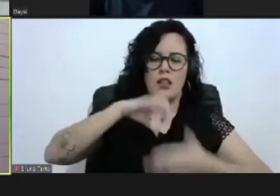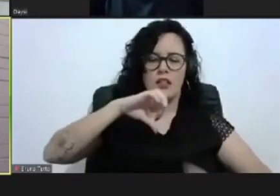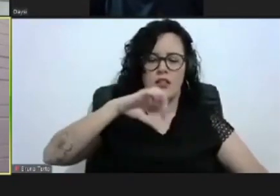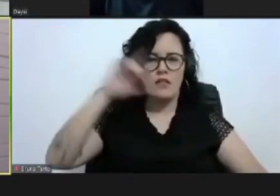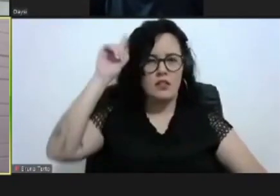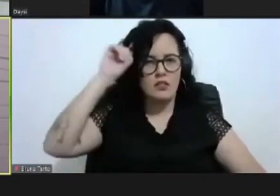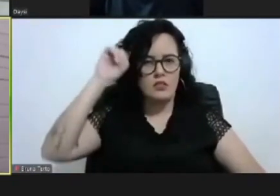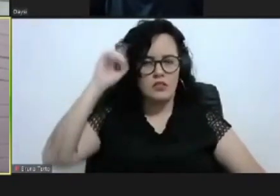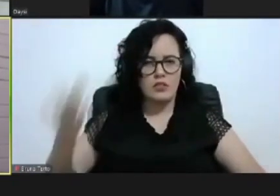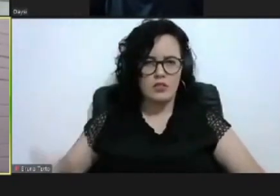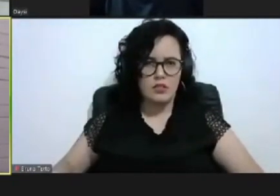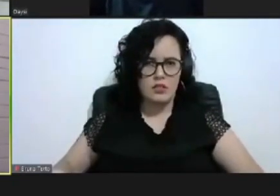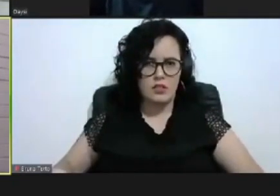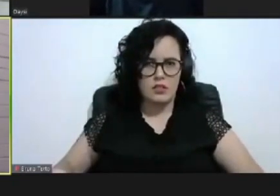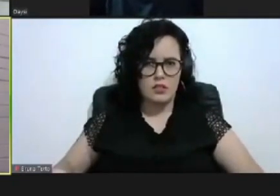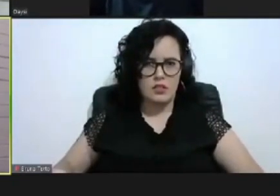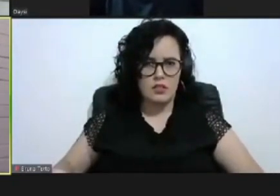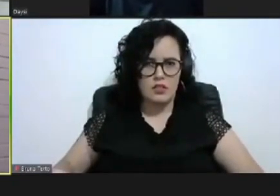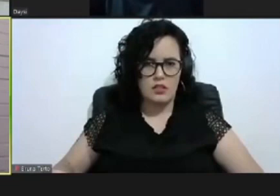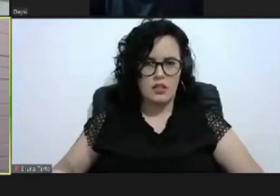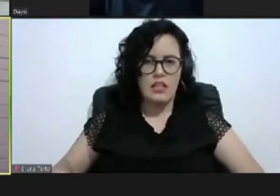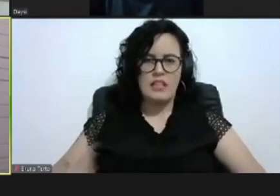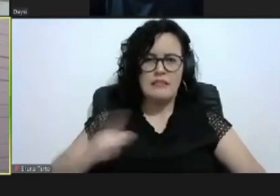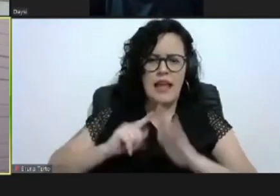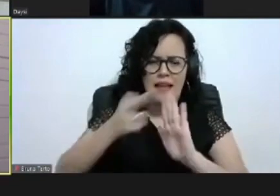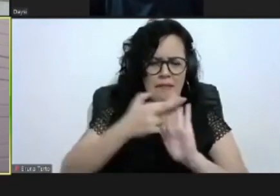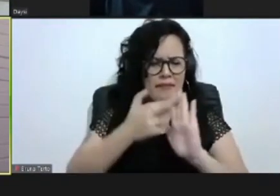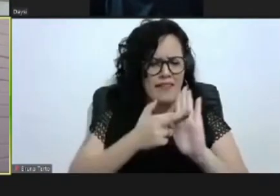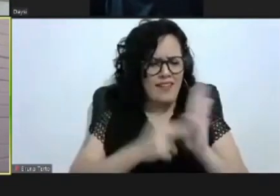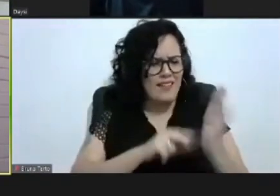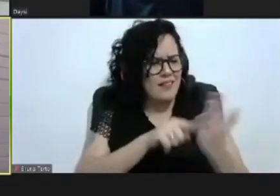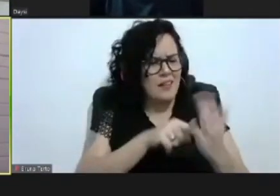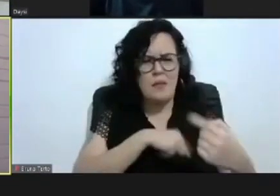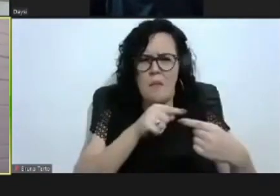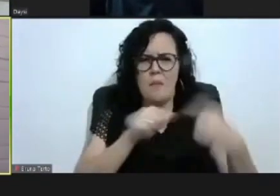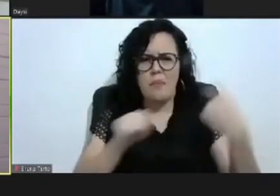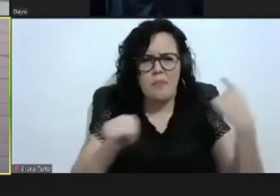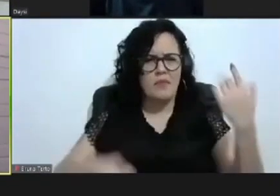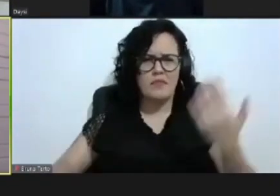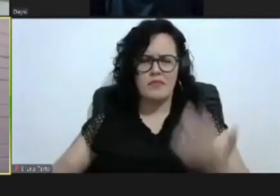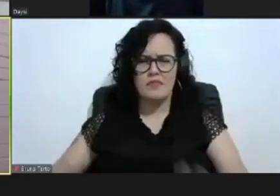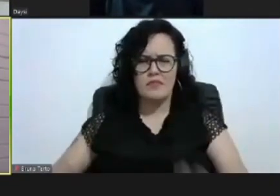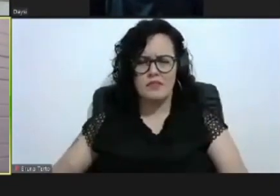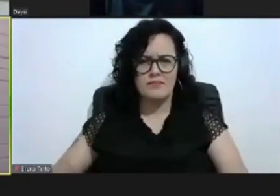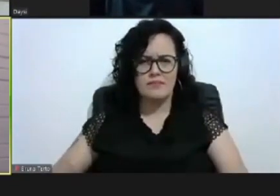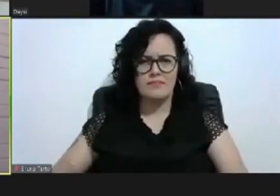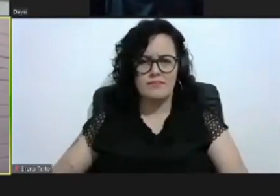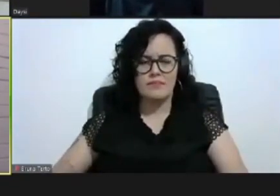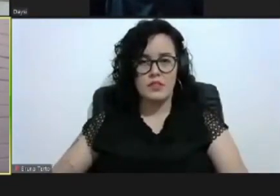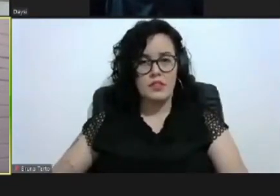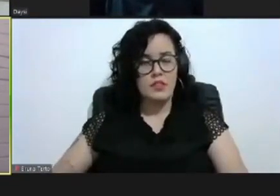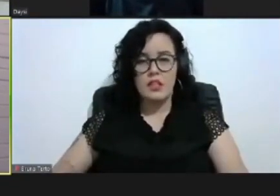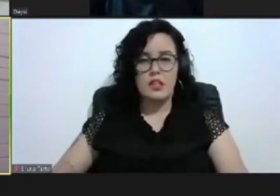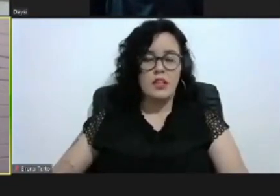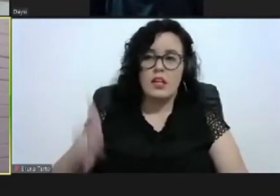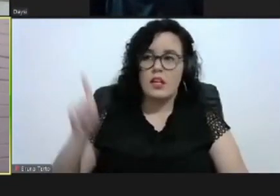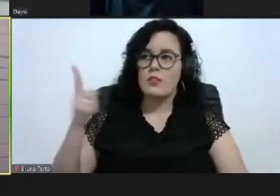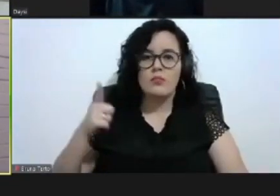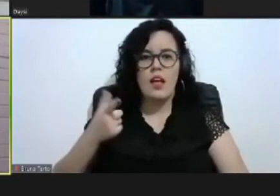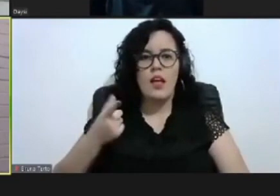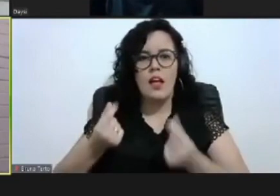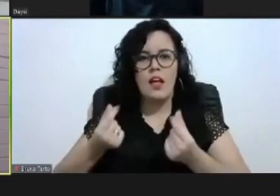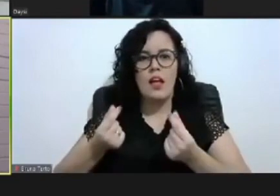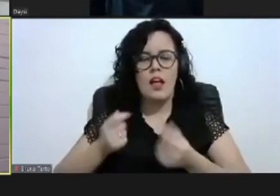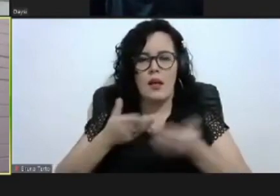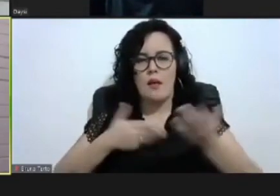100% de direito de devolução da compra, quer dizer, você compra e devolve, pode devolver 100%. Quer dizer, eles não têm custo com o recebimento,